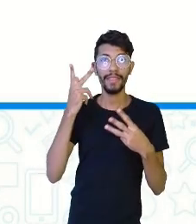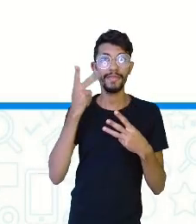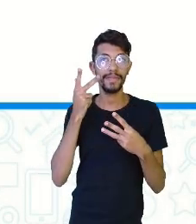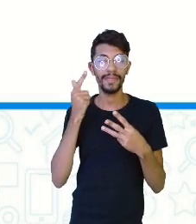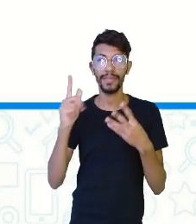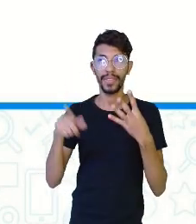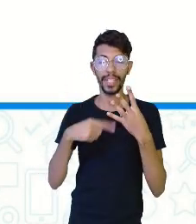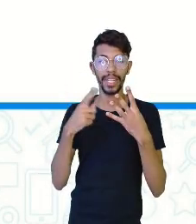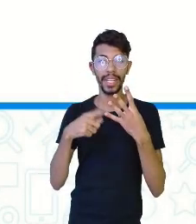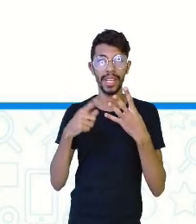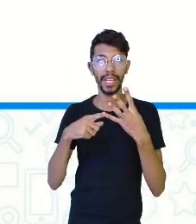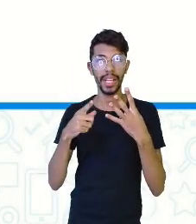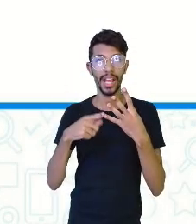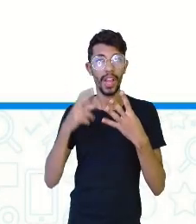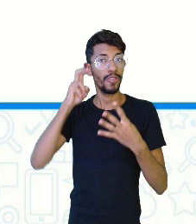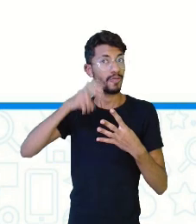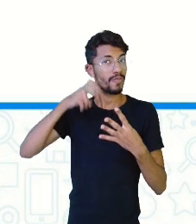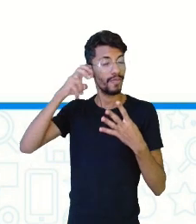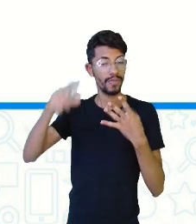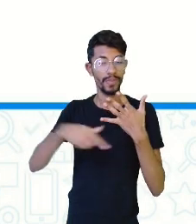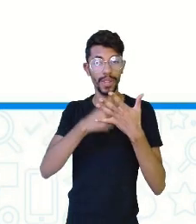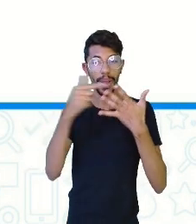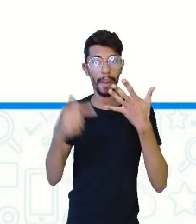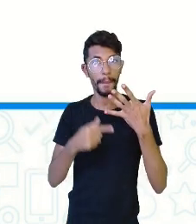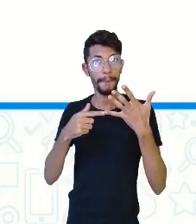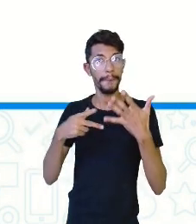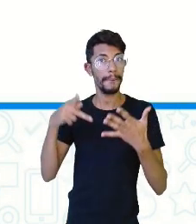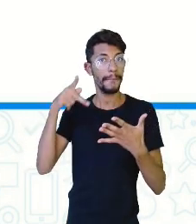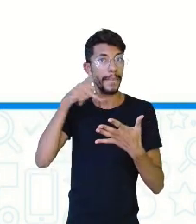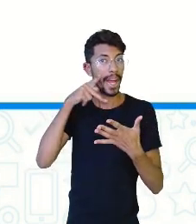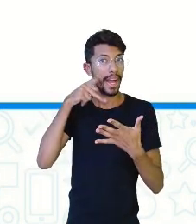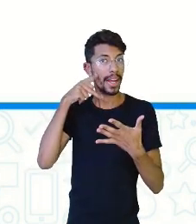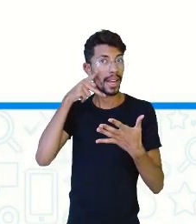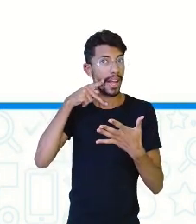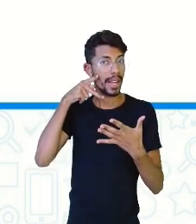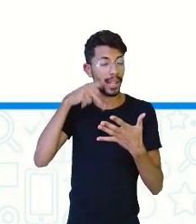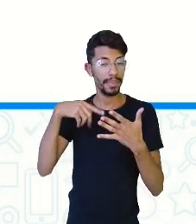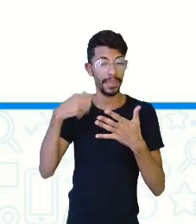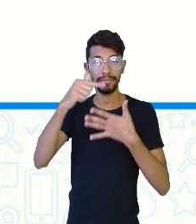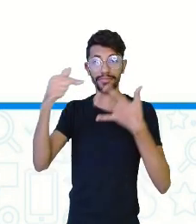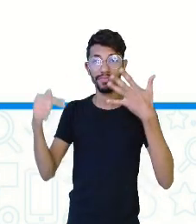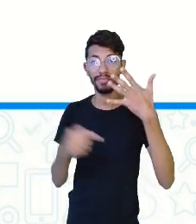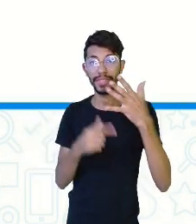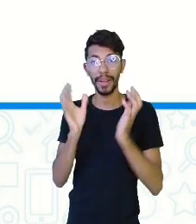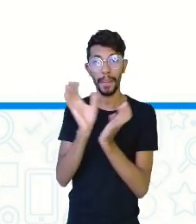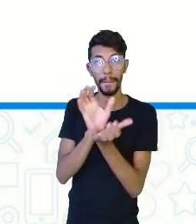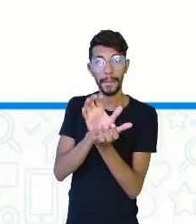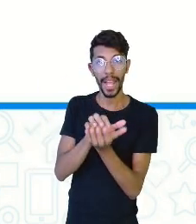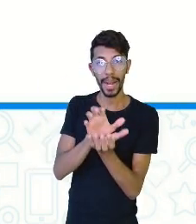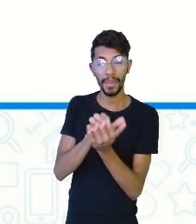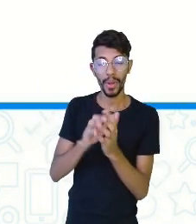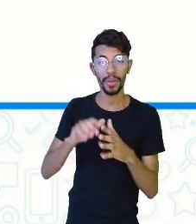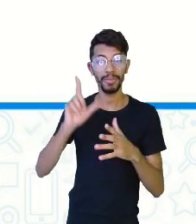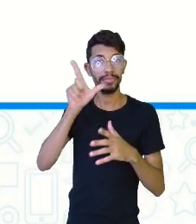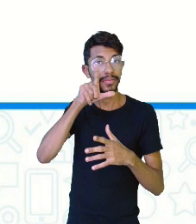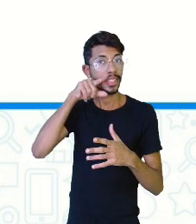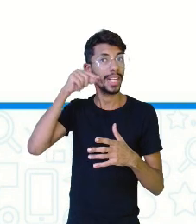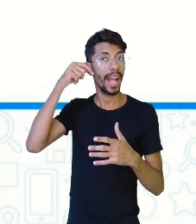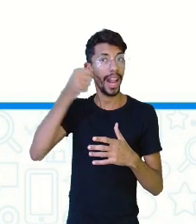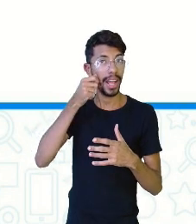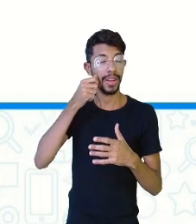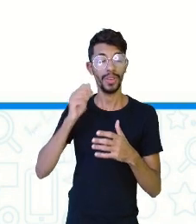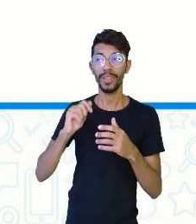Norte, Paraíba, Pernambuco, Alagoas, Sergipe e